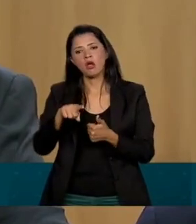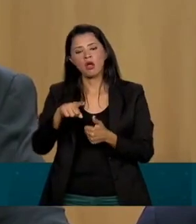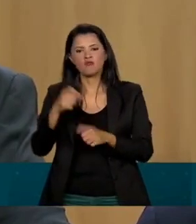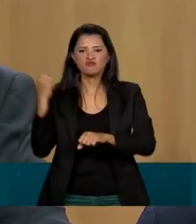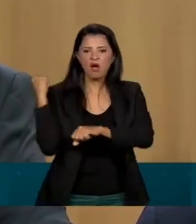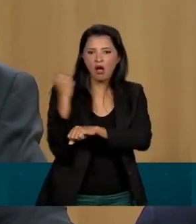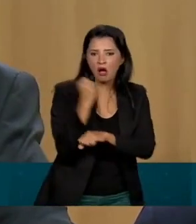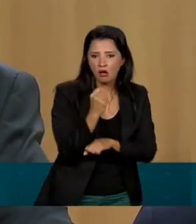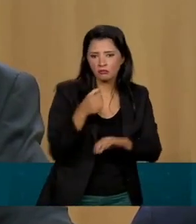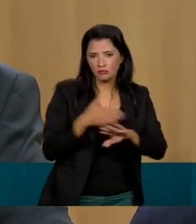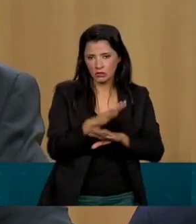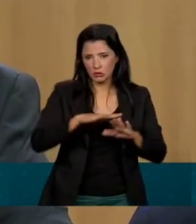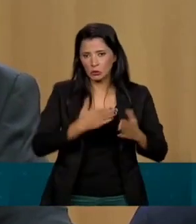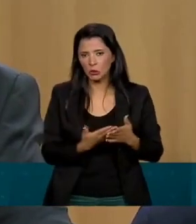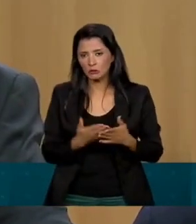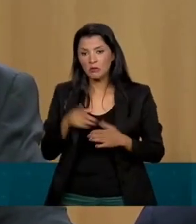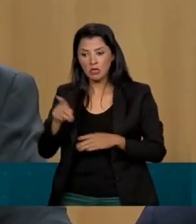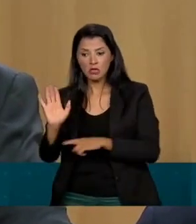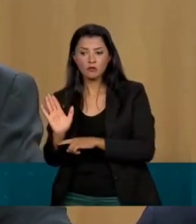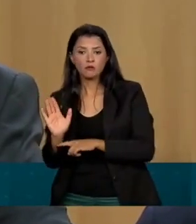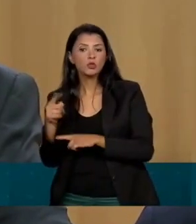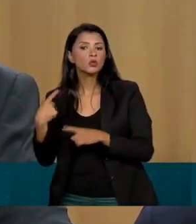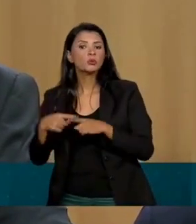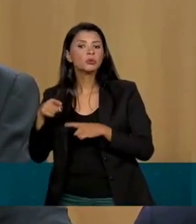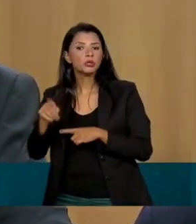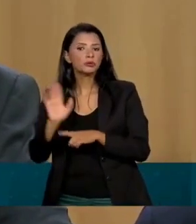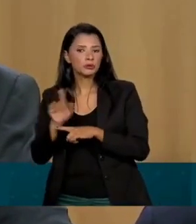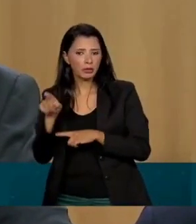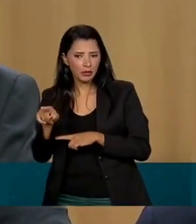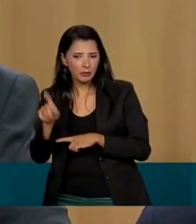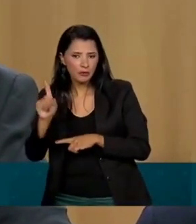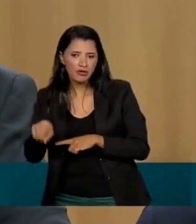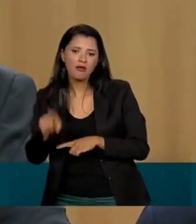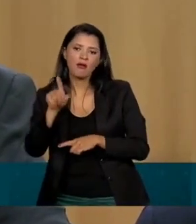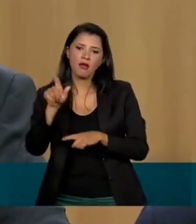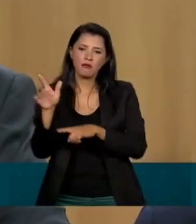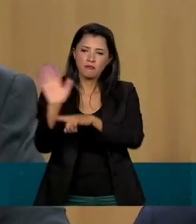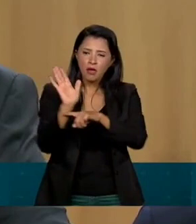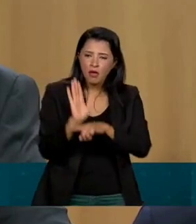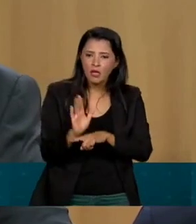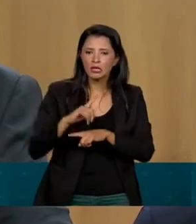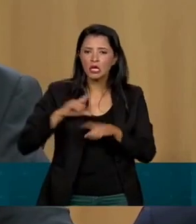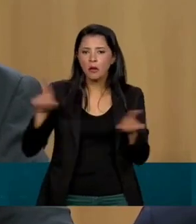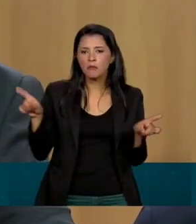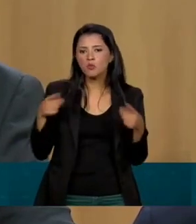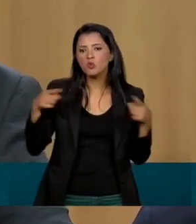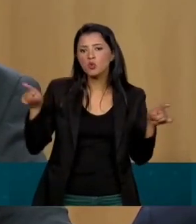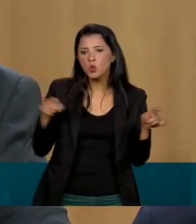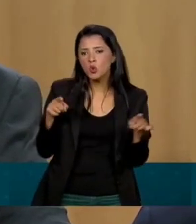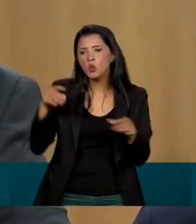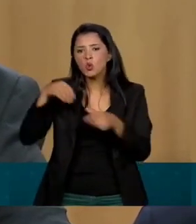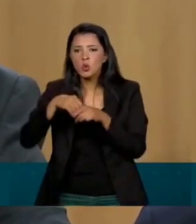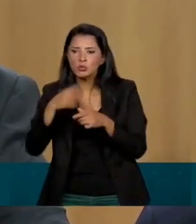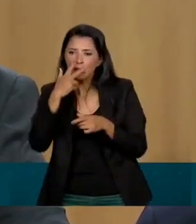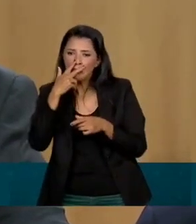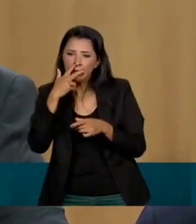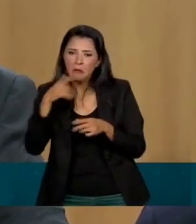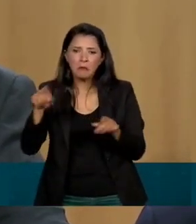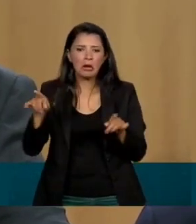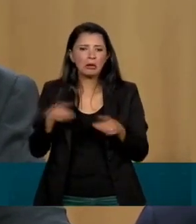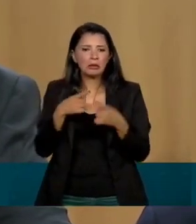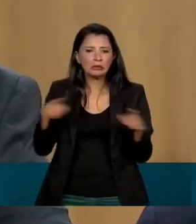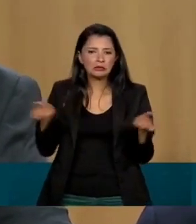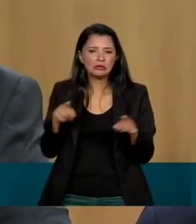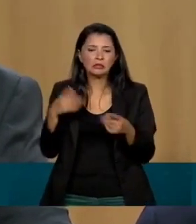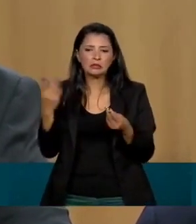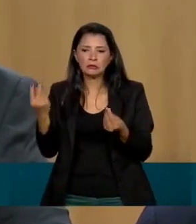massacre. Este vídeo, por que nós consideramos? Porque são imagens que têm uma música meio